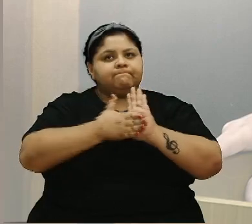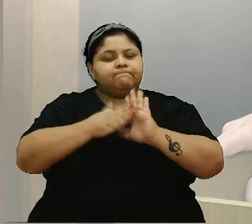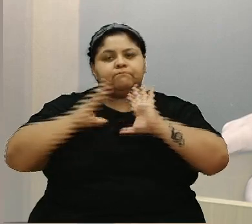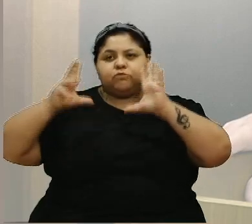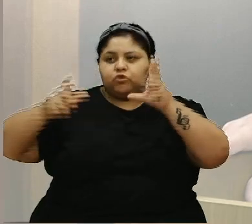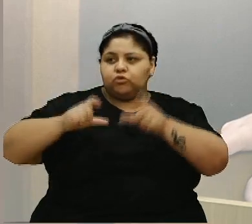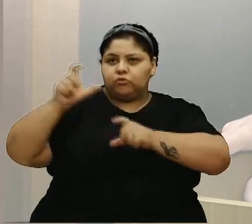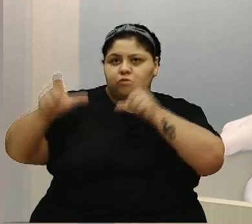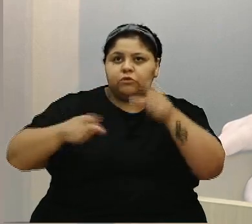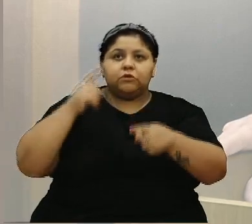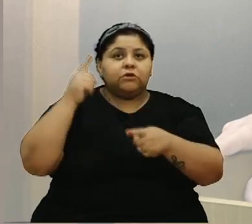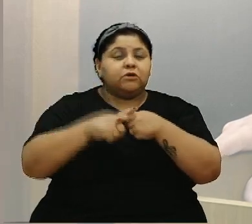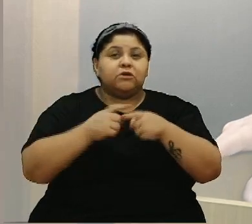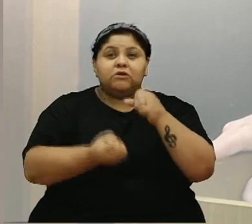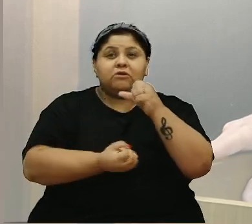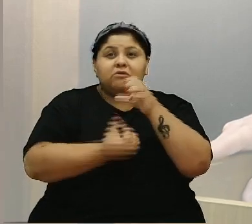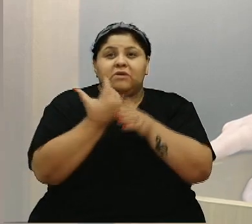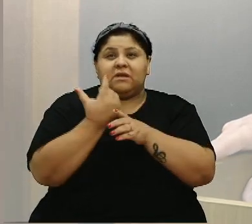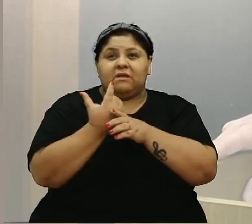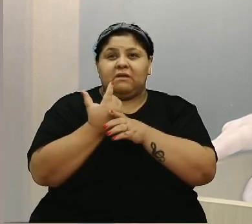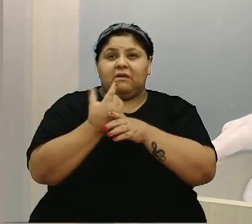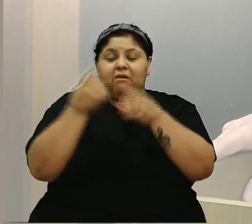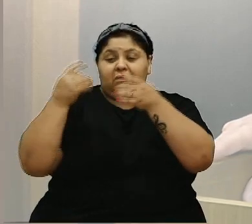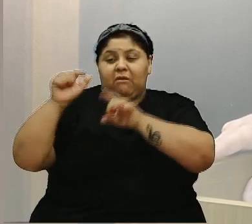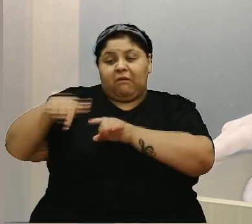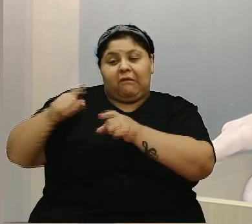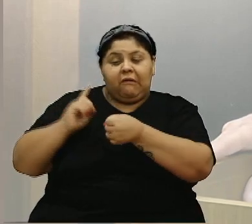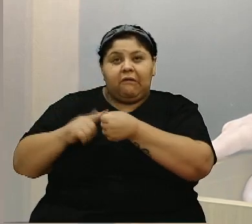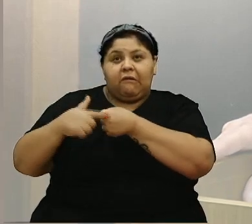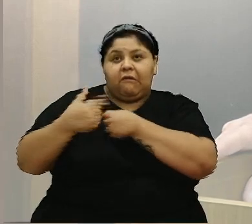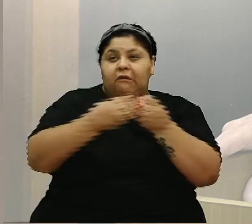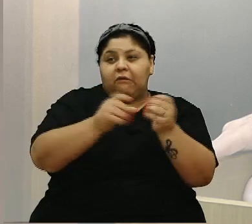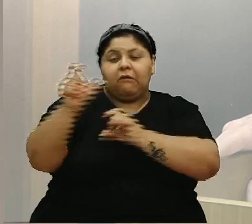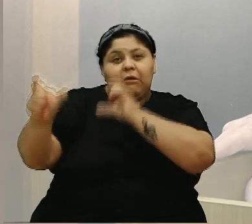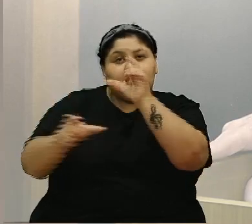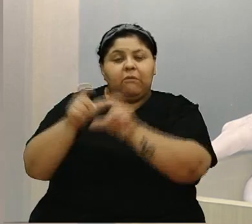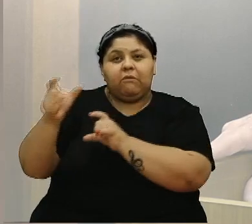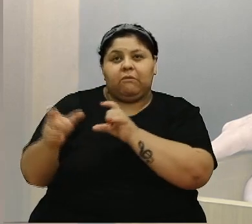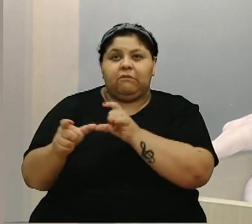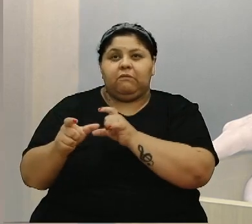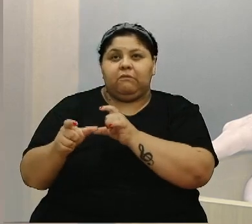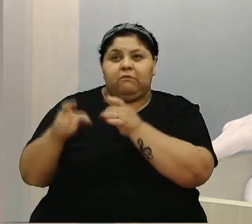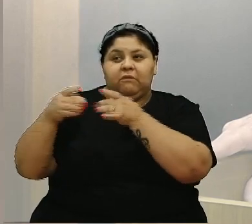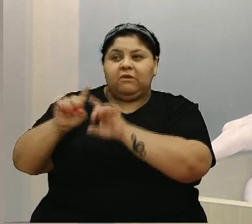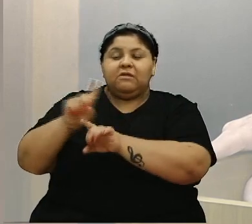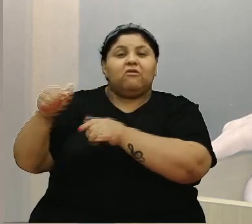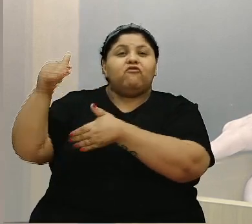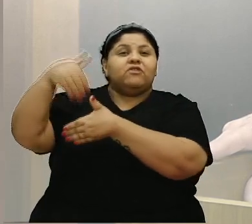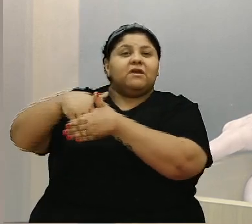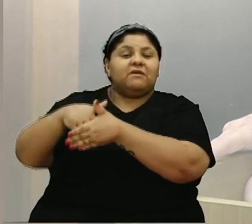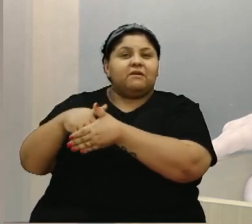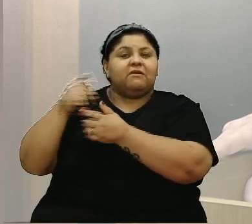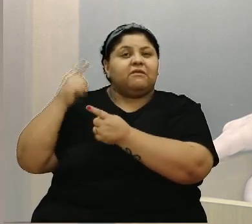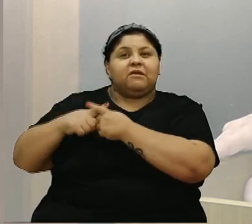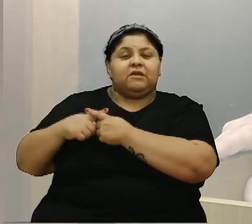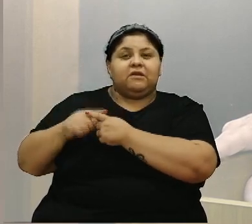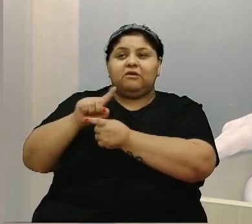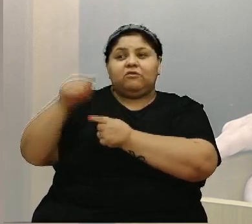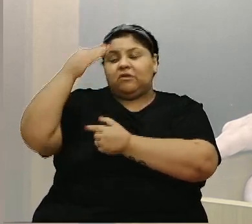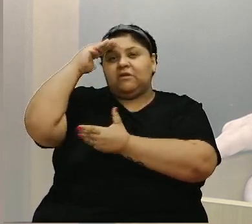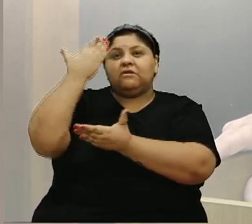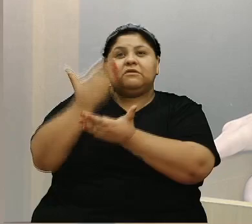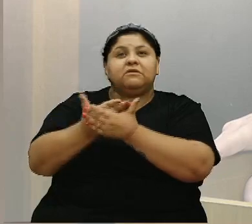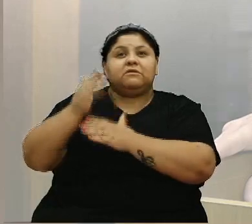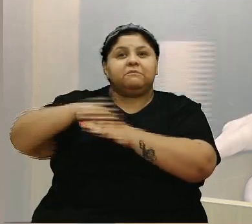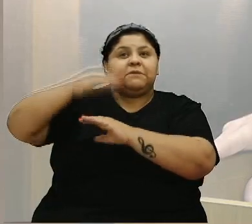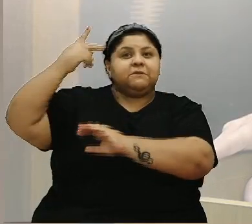partes, porque senão cria o descrédito que criou aqui na cidade de muitas pessoas deixarem de votar por não acreditarem mais